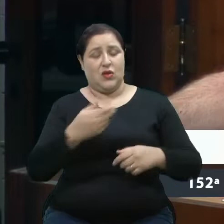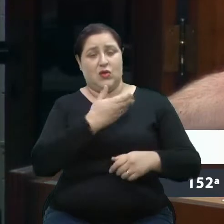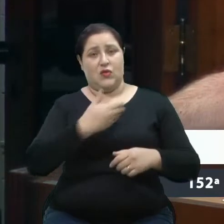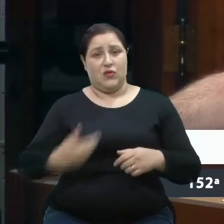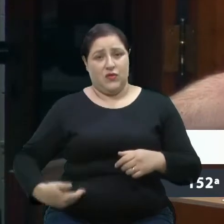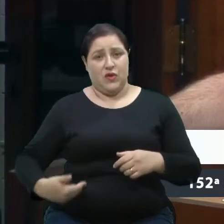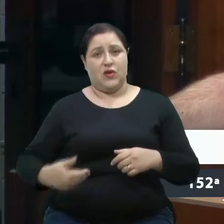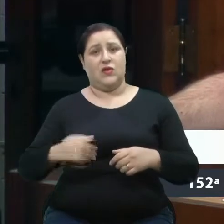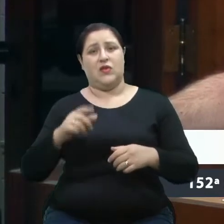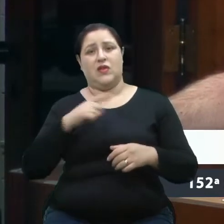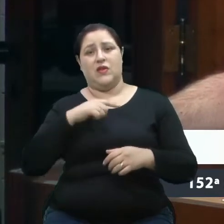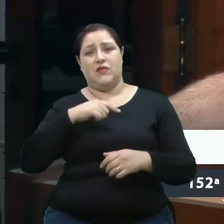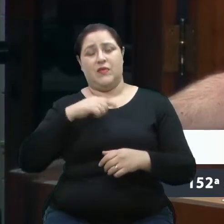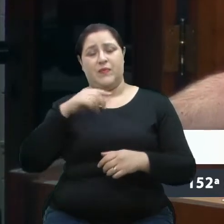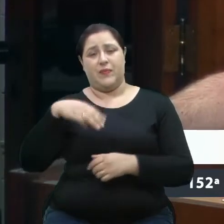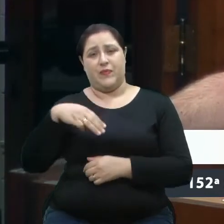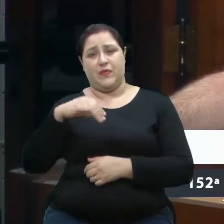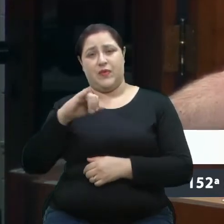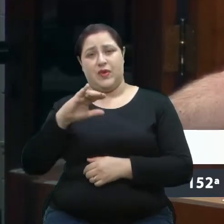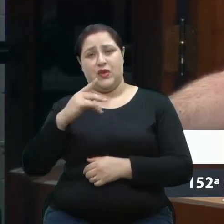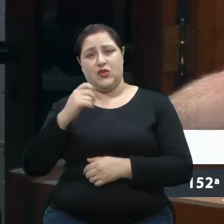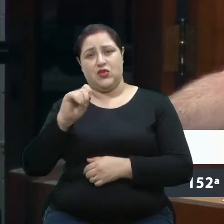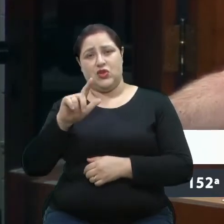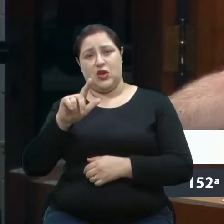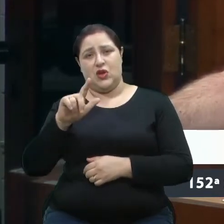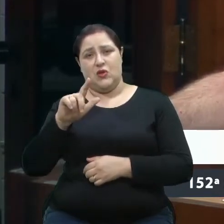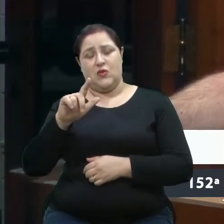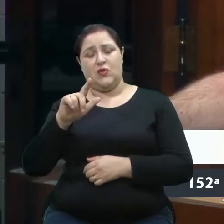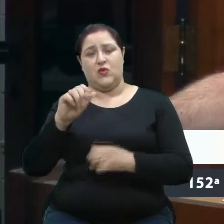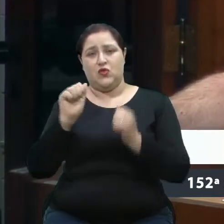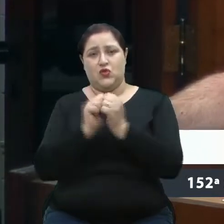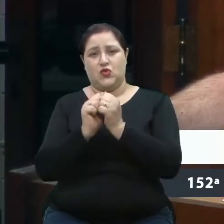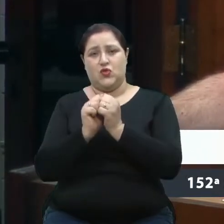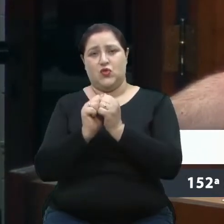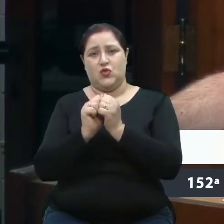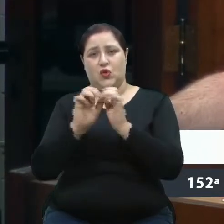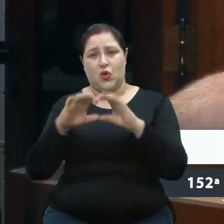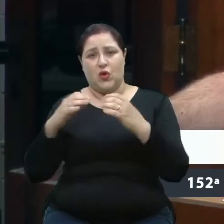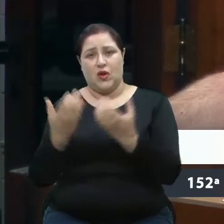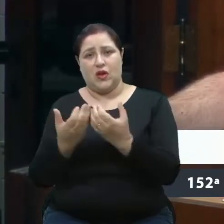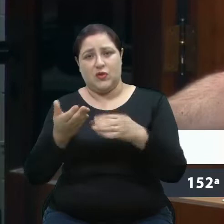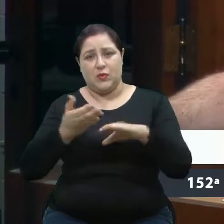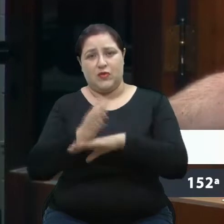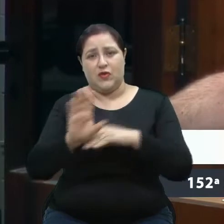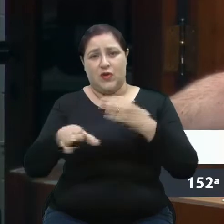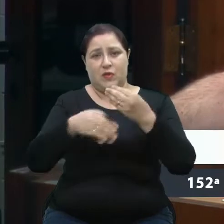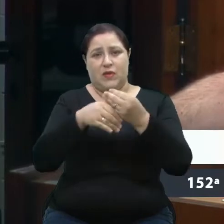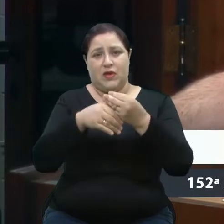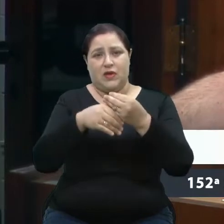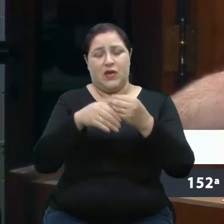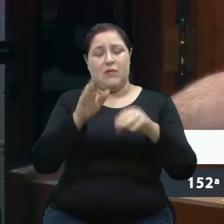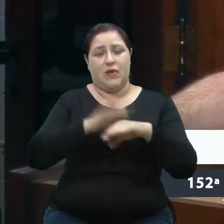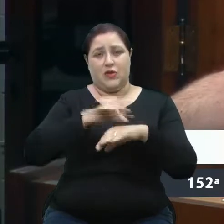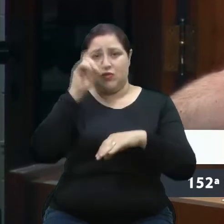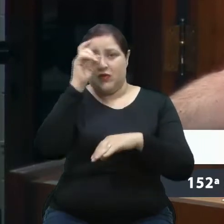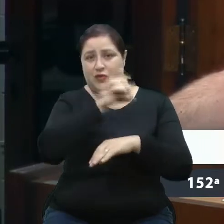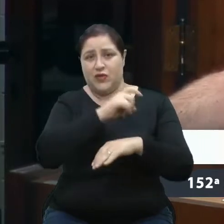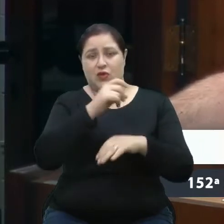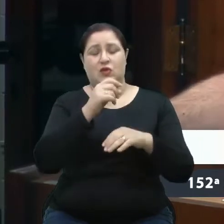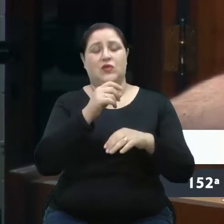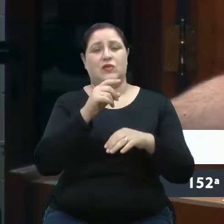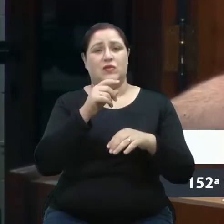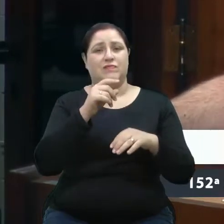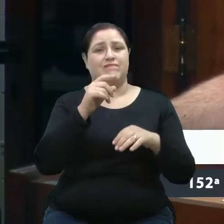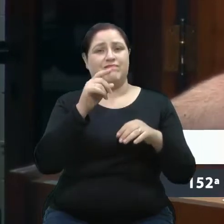Temer, junto ao Congresso, precisou aprovar uma emenda constitucional que ao menos dificultasse que um novo desastre como